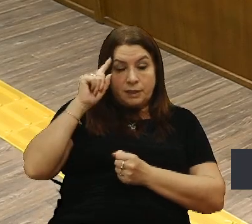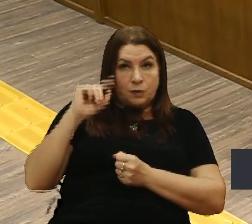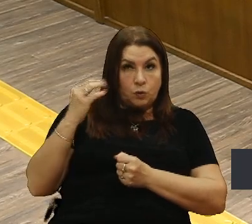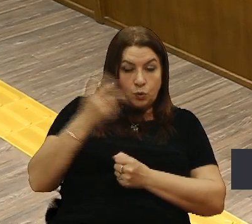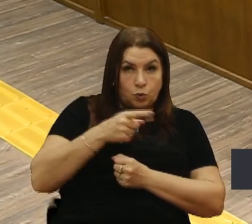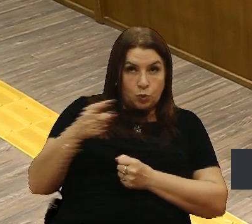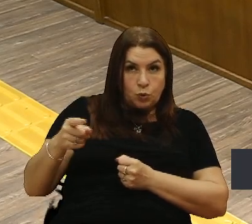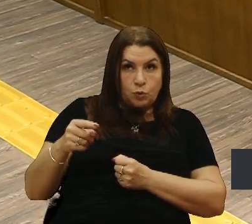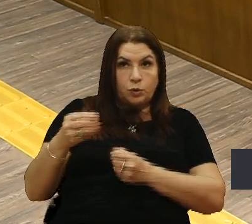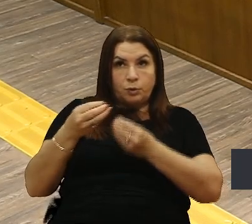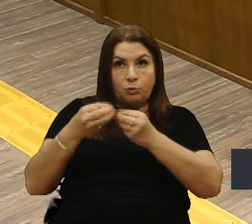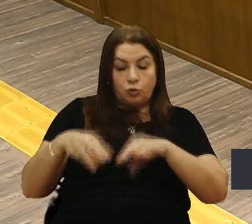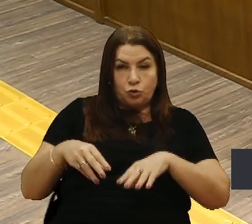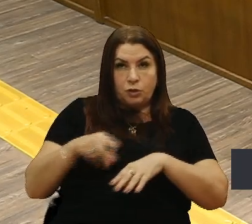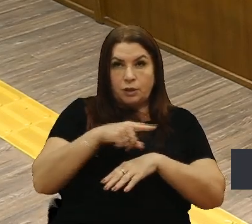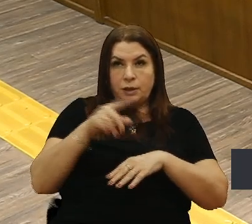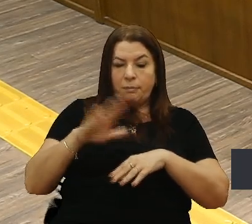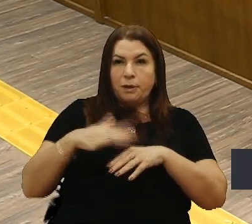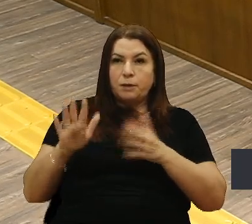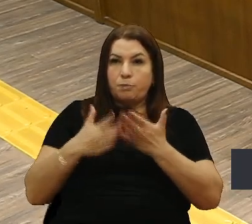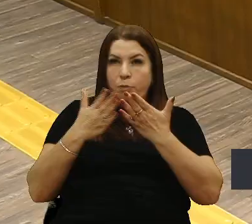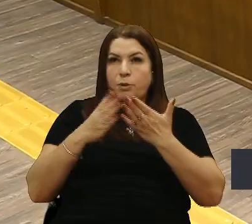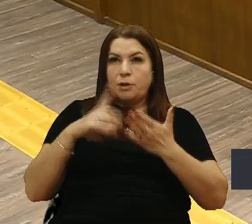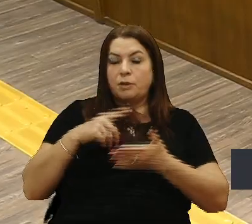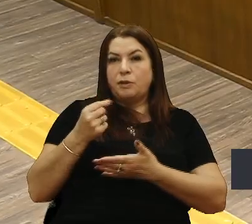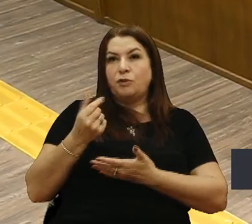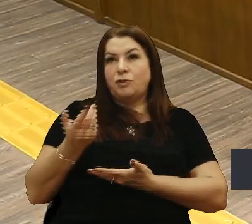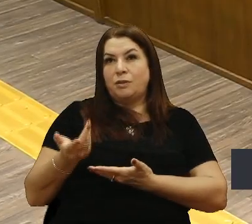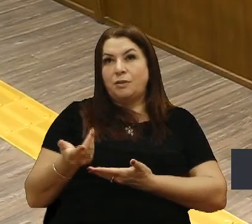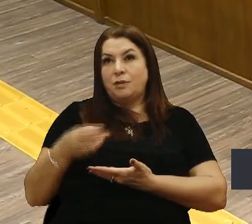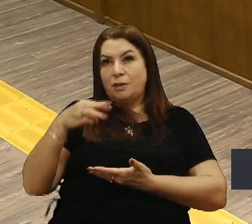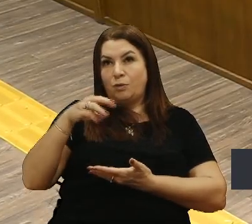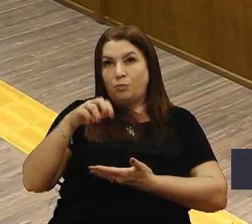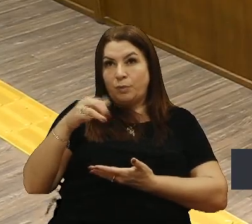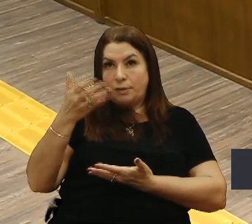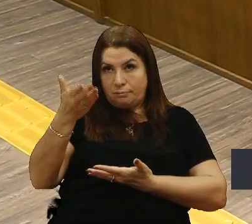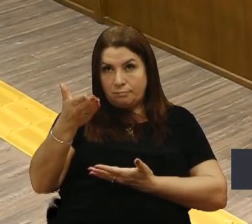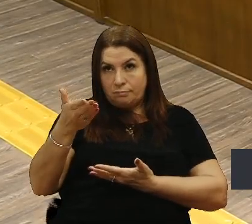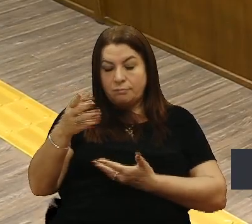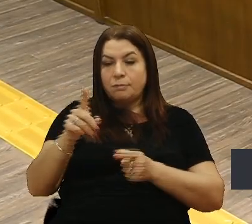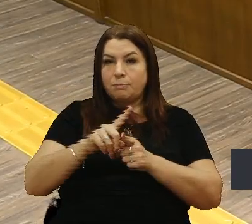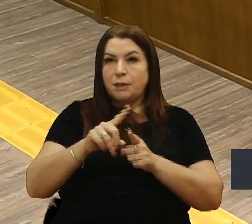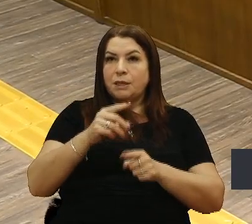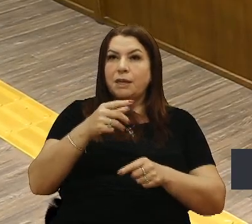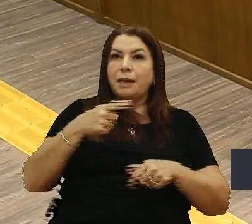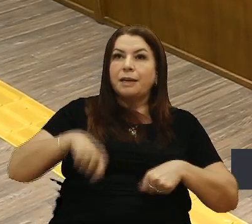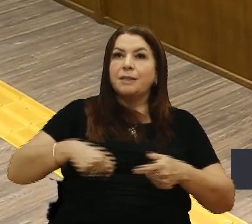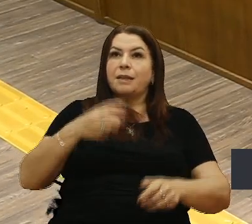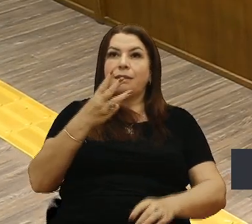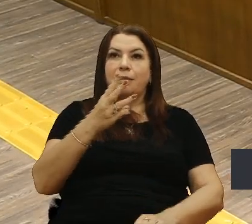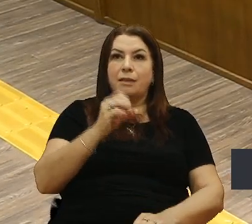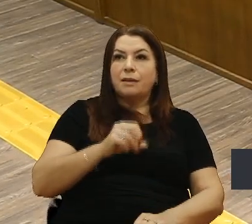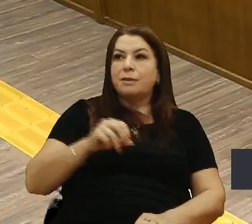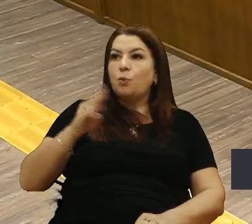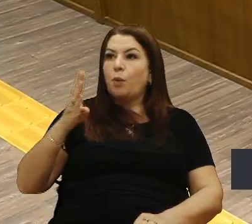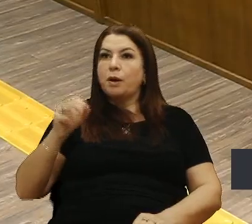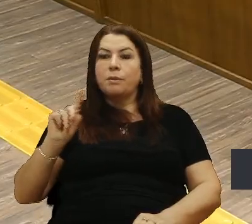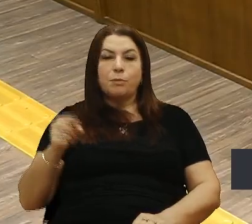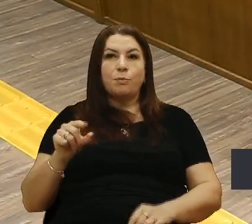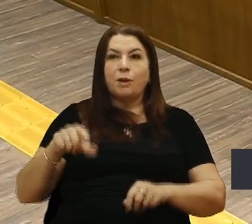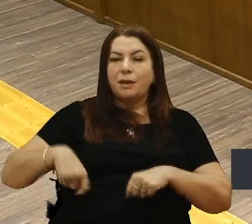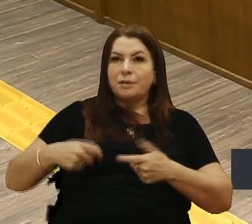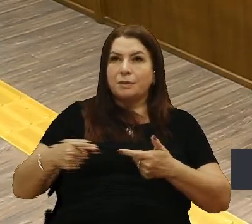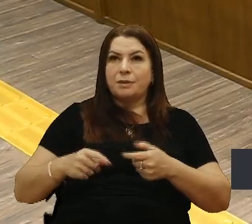decisões que prejudicam os mais pobres é quem tem dinheiro, Moita, para gastar 30, 40 mil para fazer um poço. Agora, quem mora na ocupação